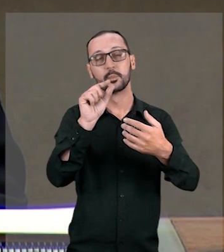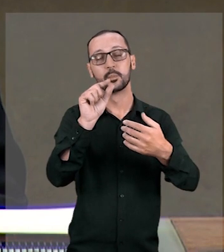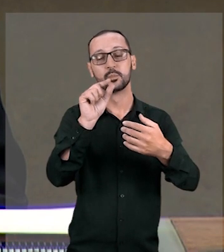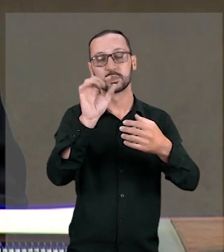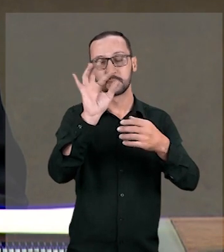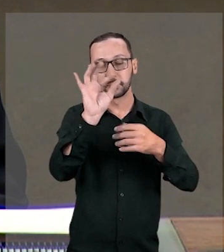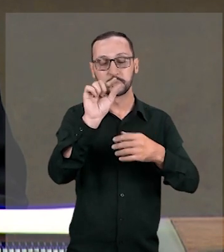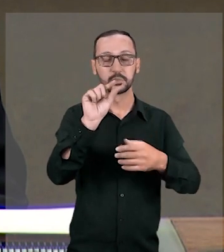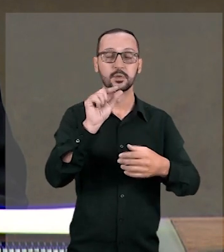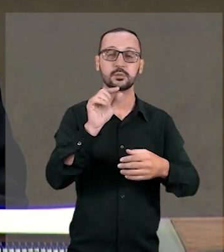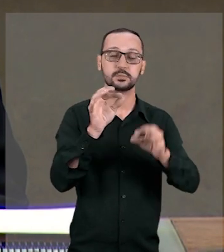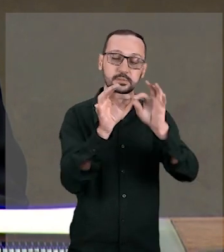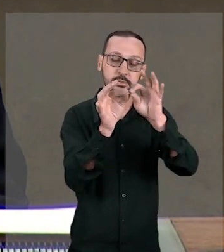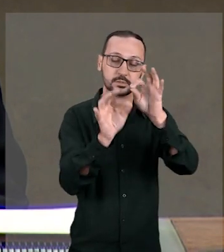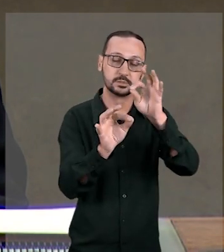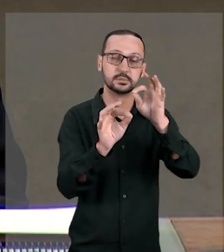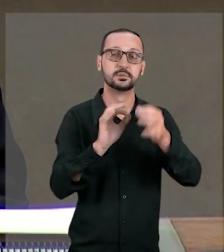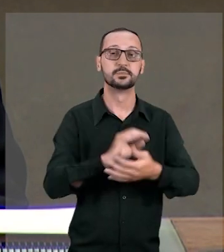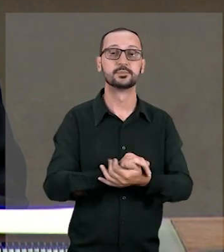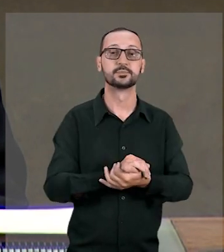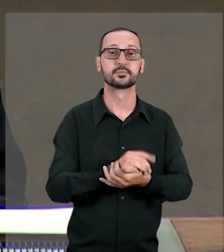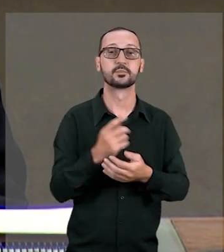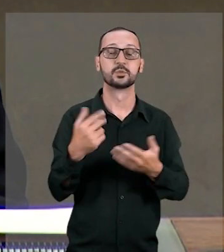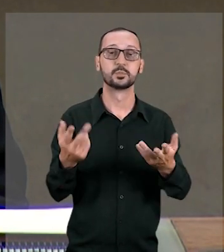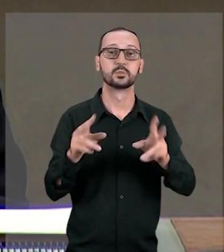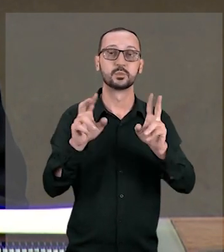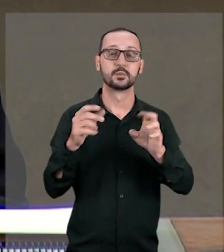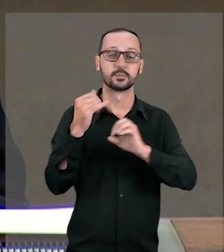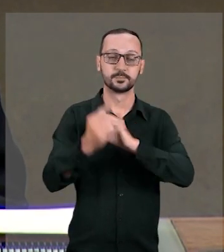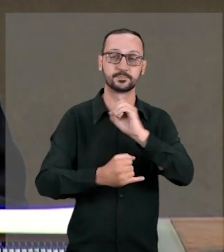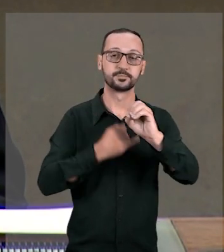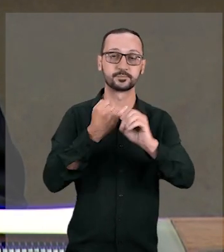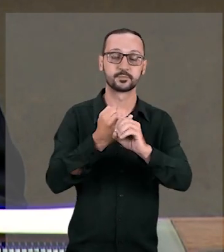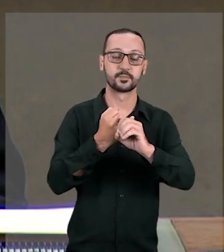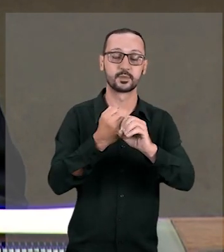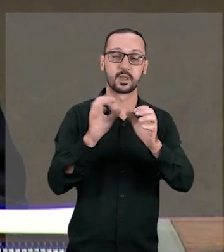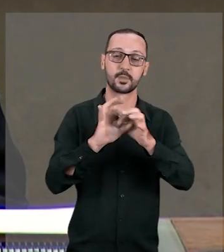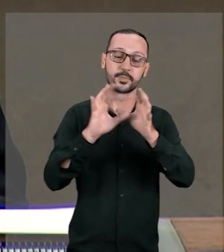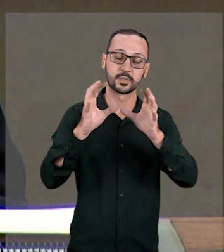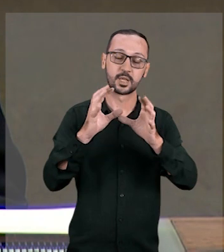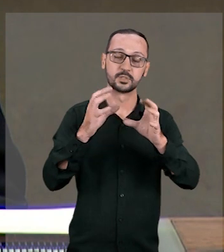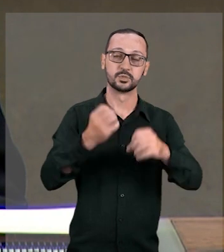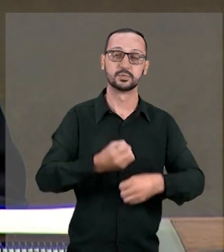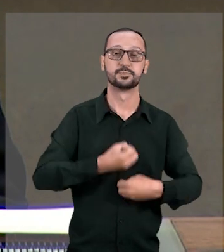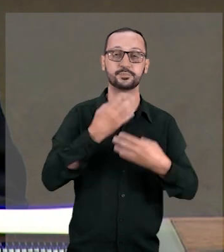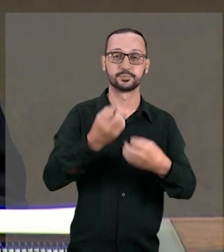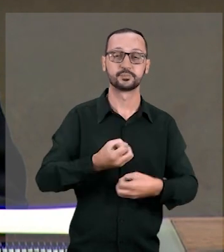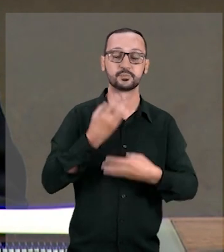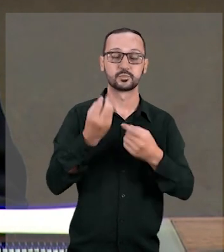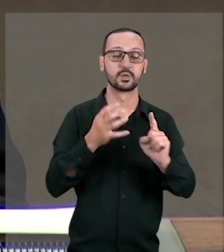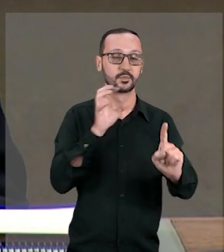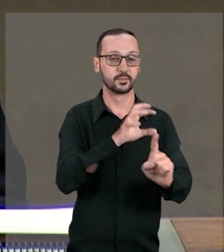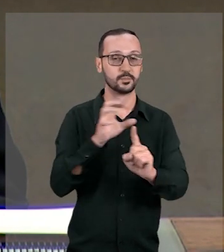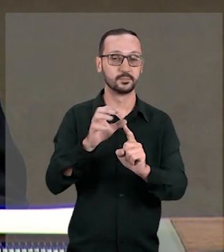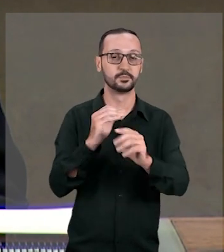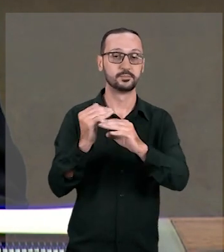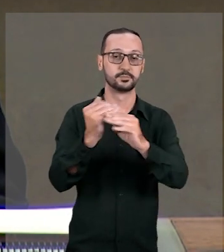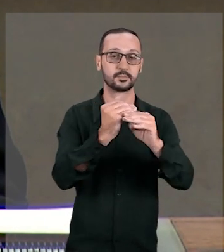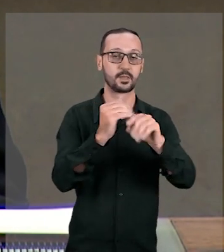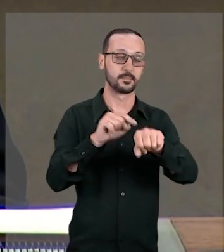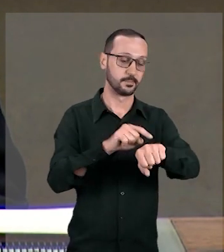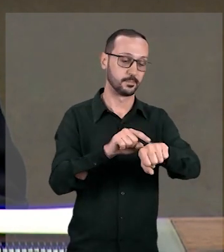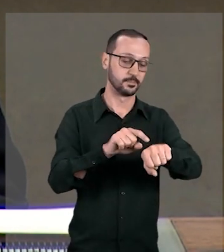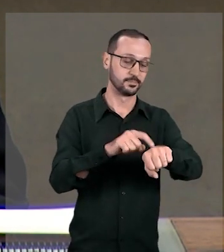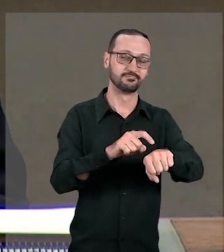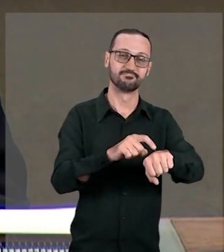foi tema, a internet e a liberdade de expressão e o seu impacto sobre a democracia, mas a